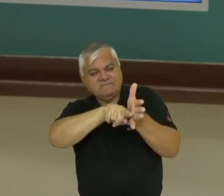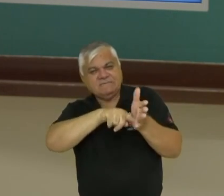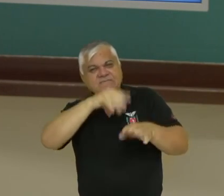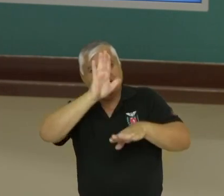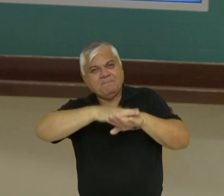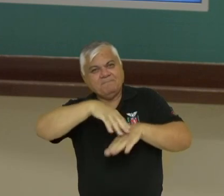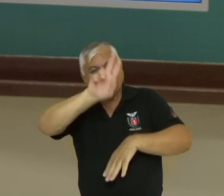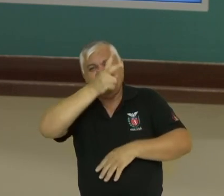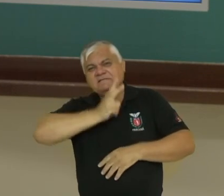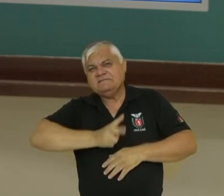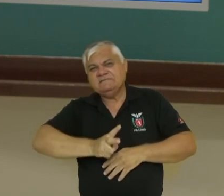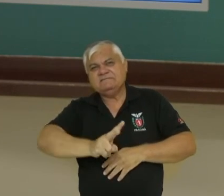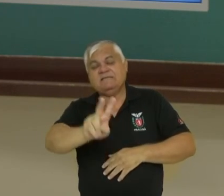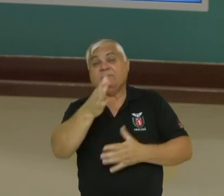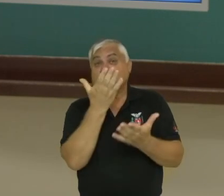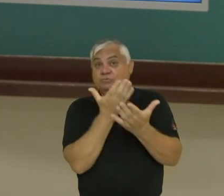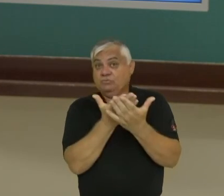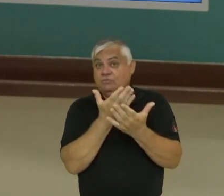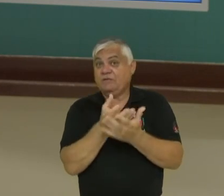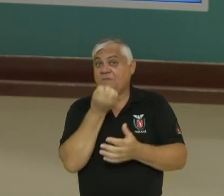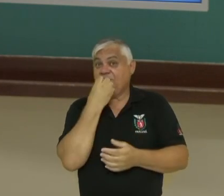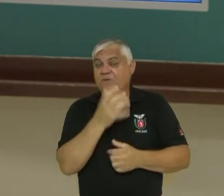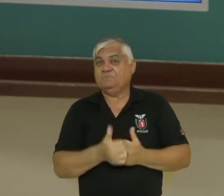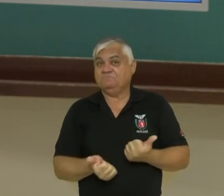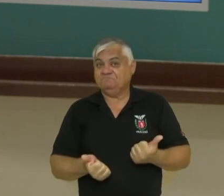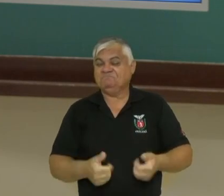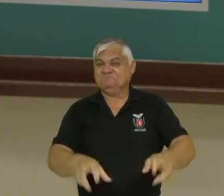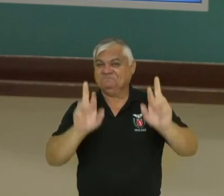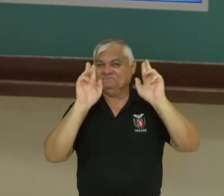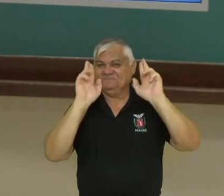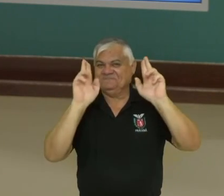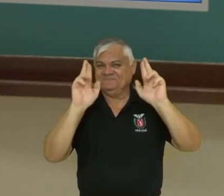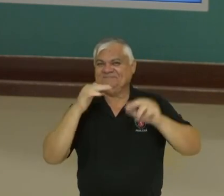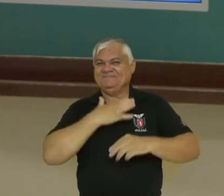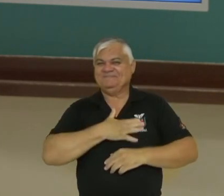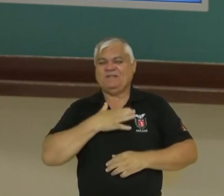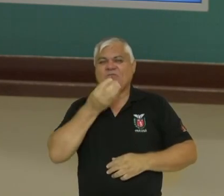sempre estudar é muito bom, tá bom? Espero que vocês tenham